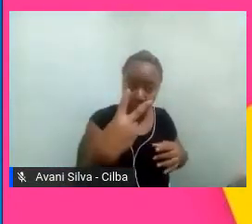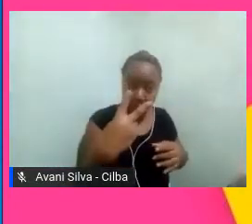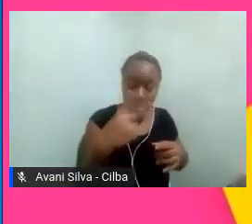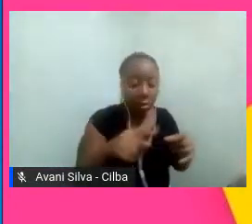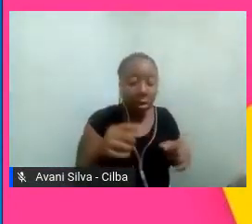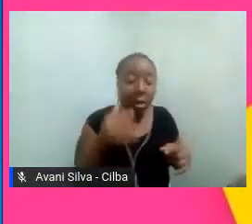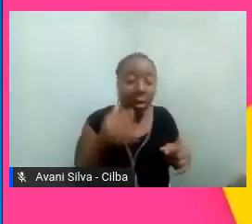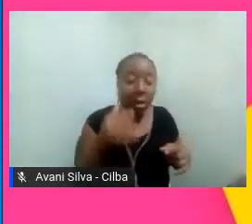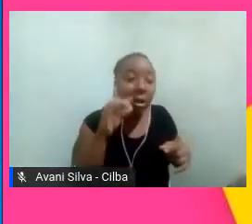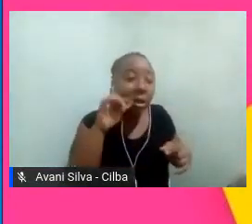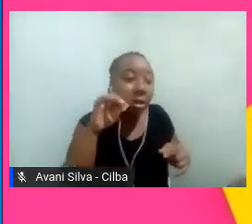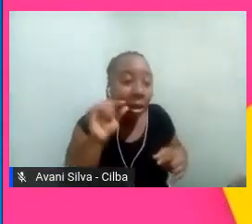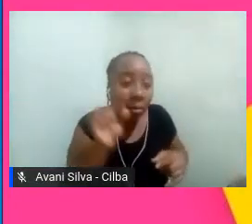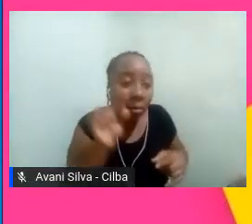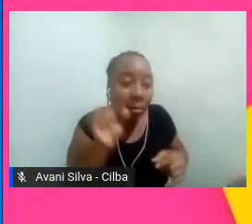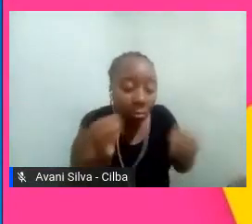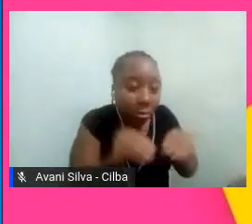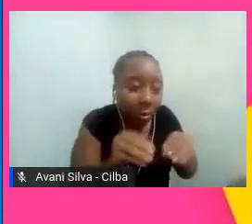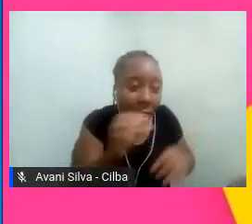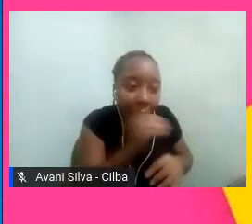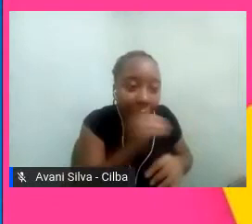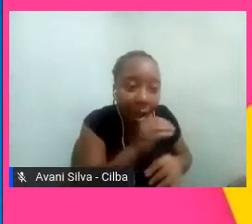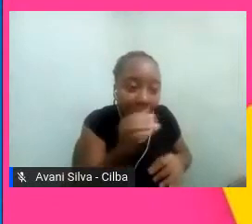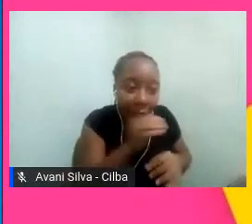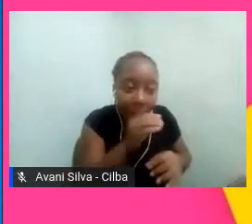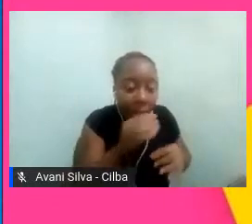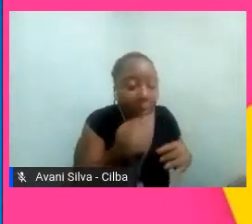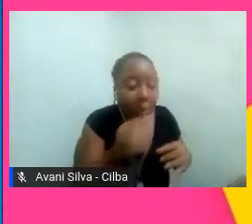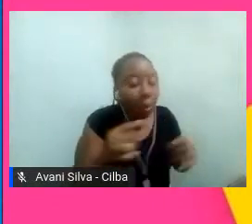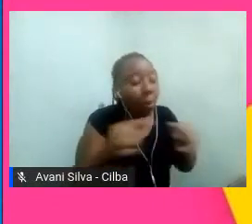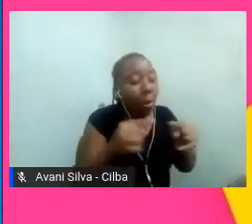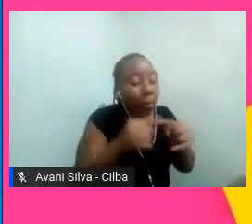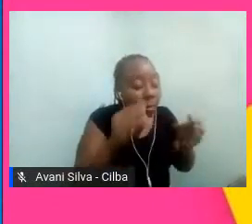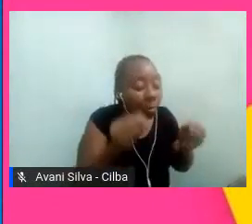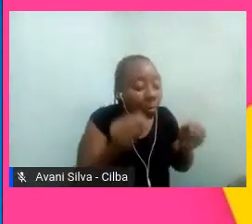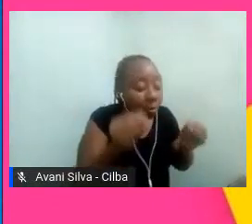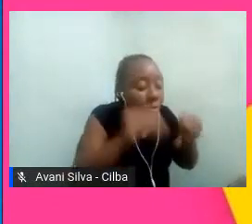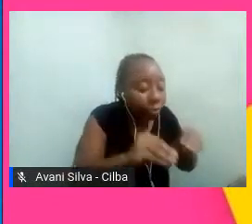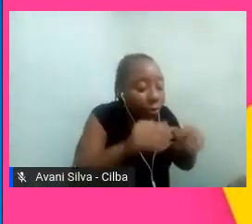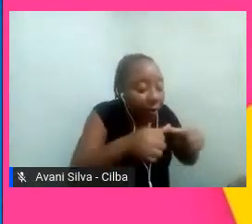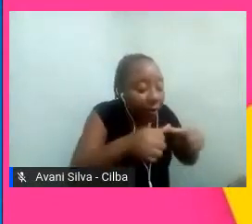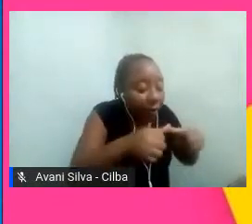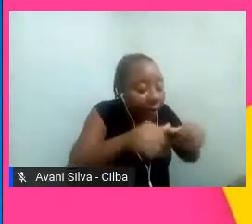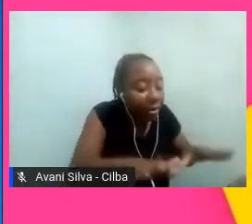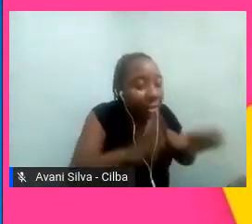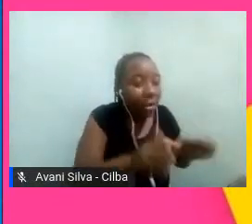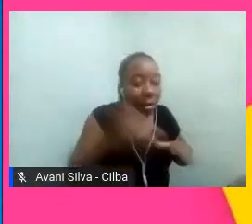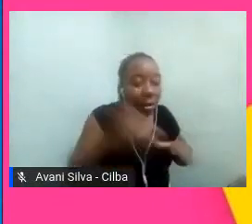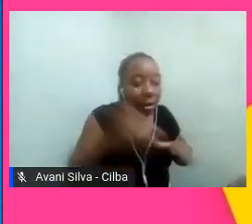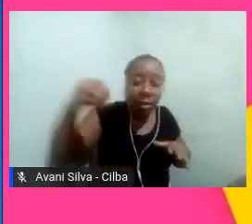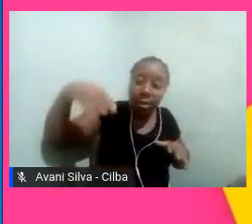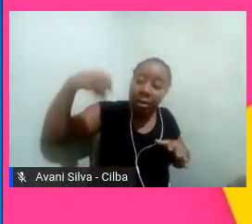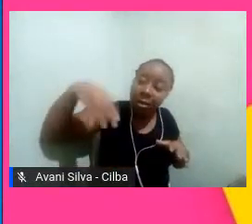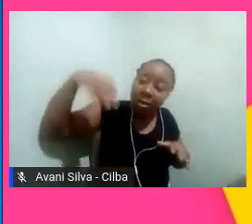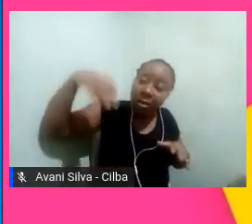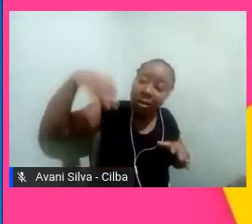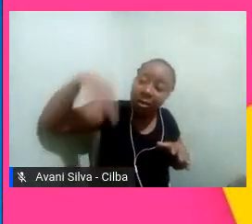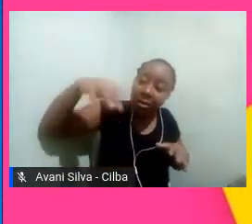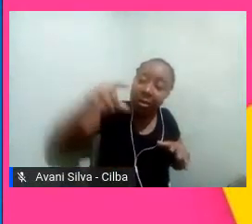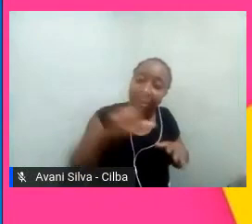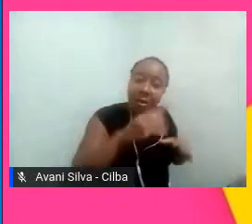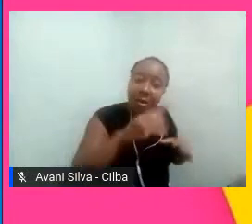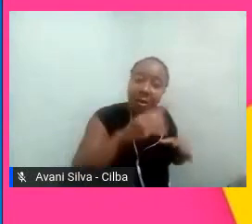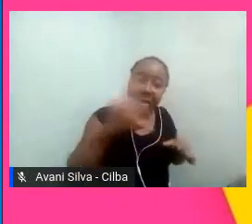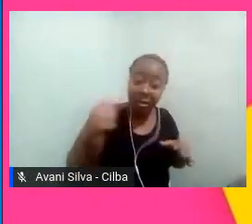bem rapidinho, quer dizer que está gravando, e depois ele vai começar a piscar o LED na velocidade que eu